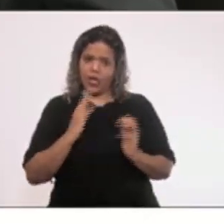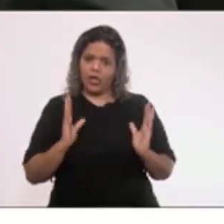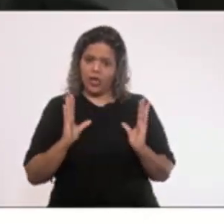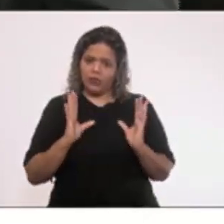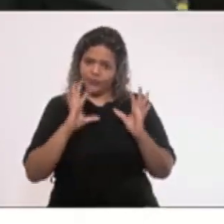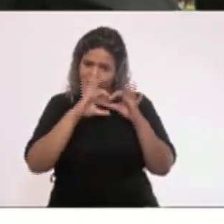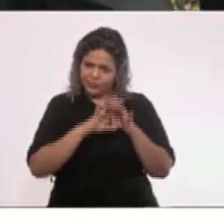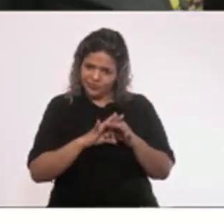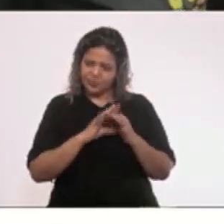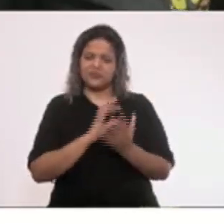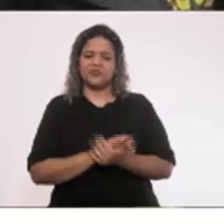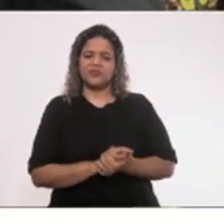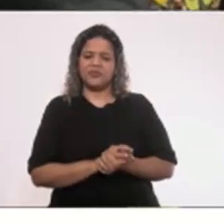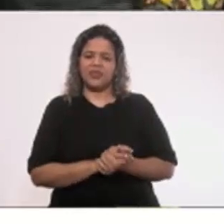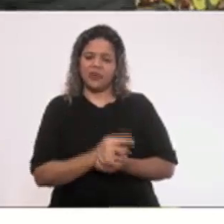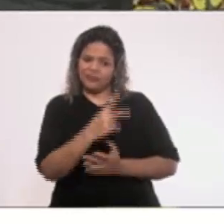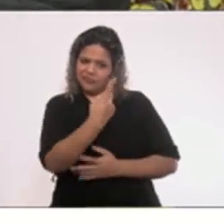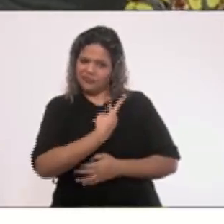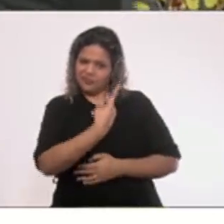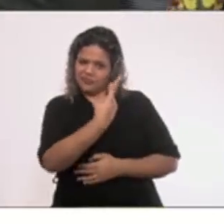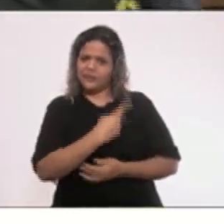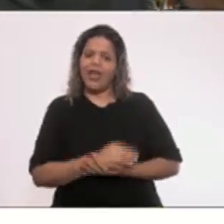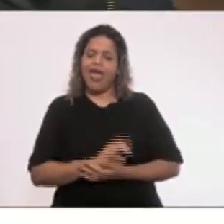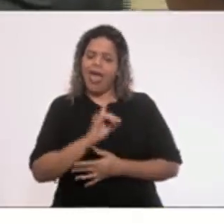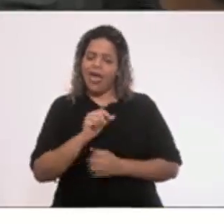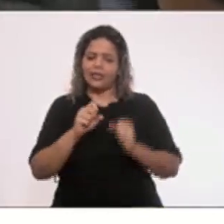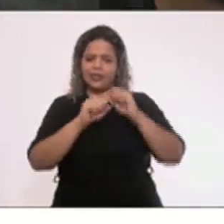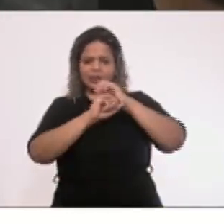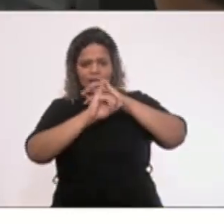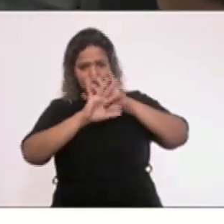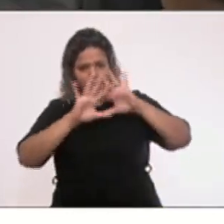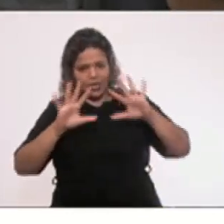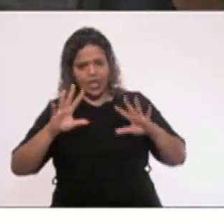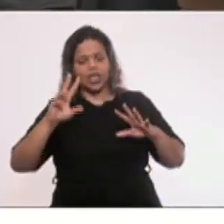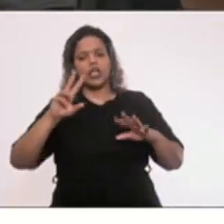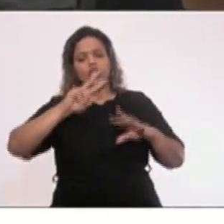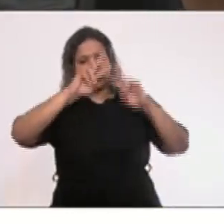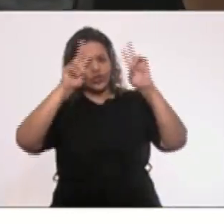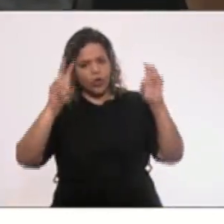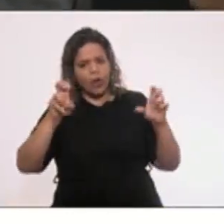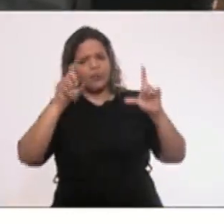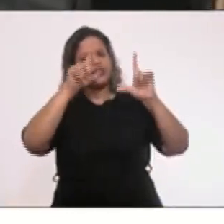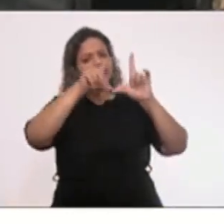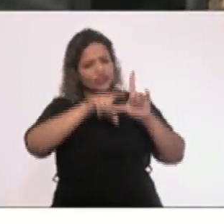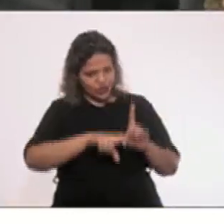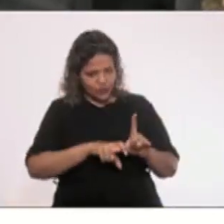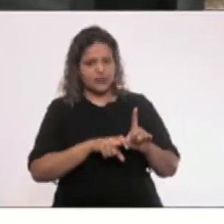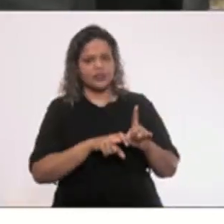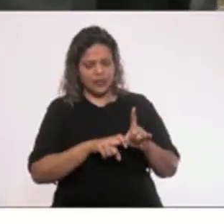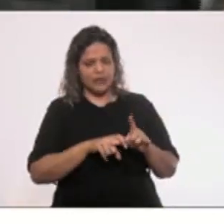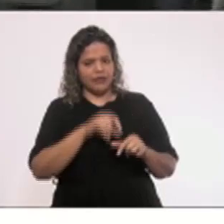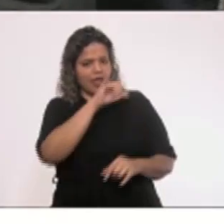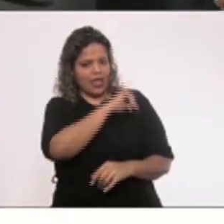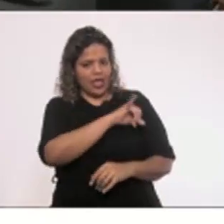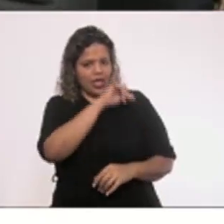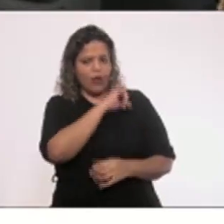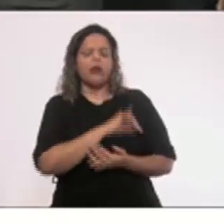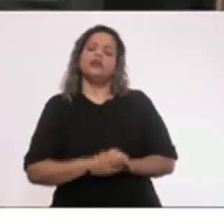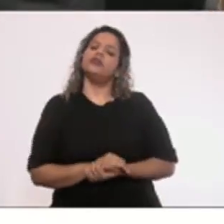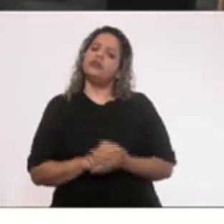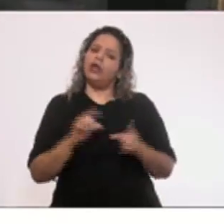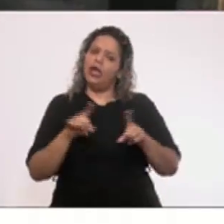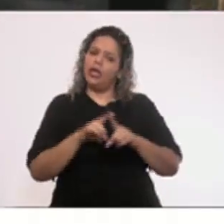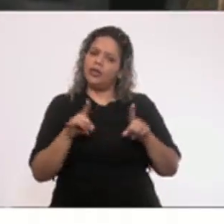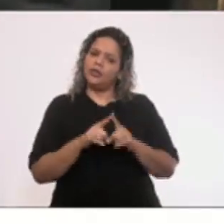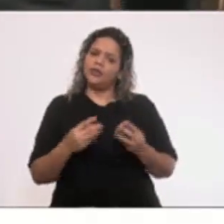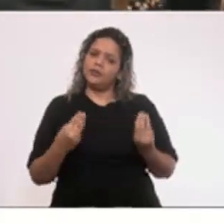modesta coautoria aqui, que dispõe sobre a transparência acerca da dívida ativa do Rio de Janeiro e estabelece a